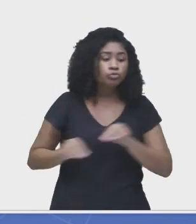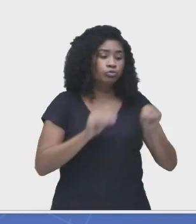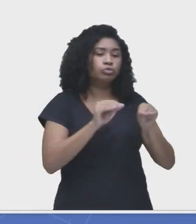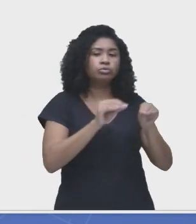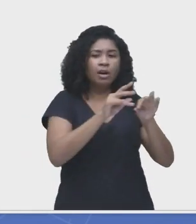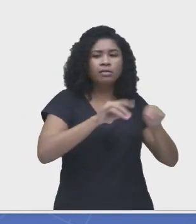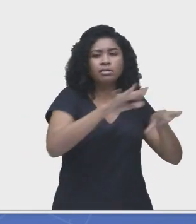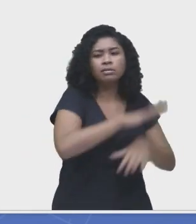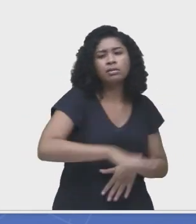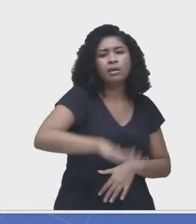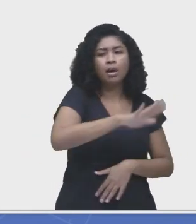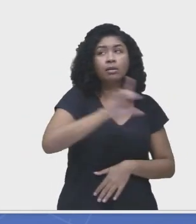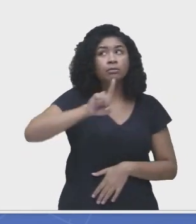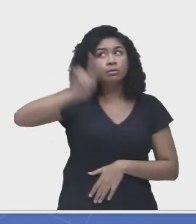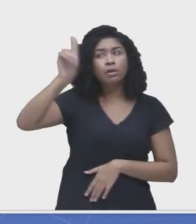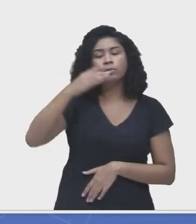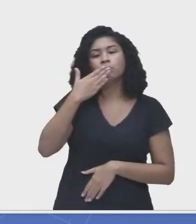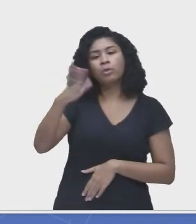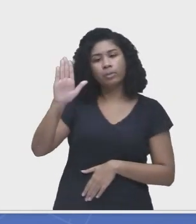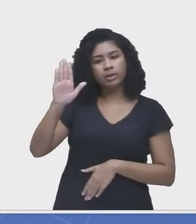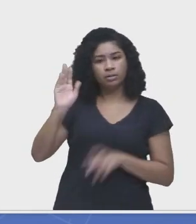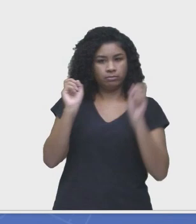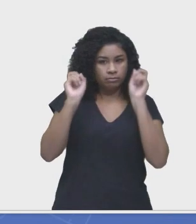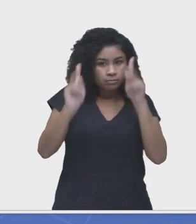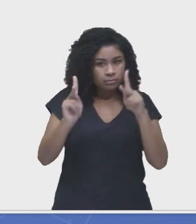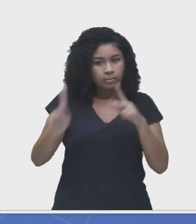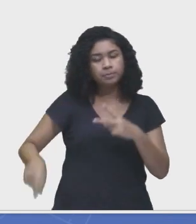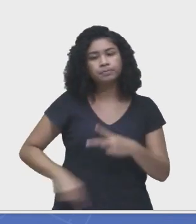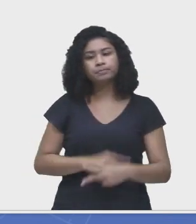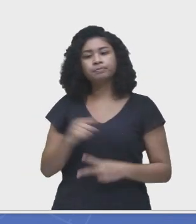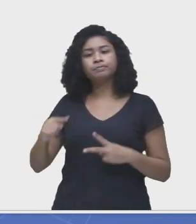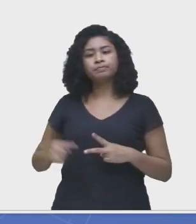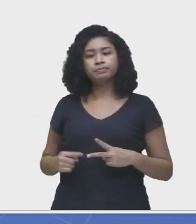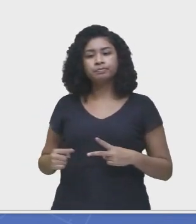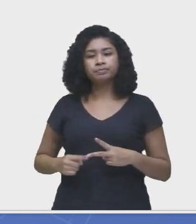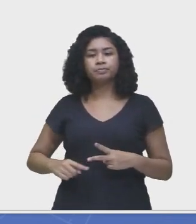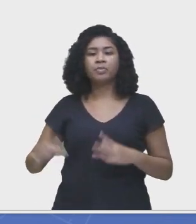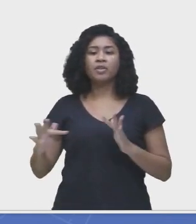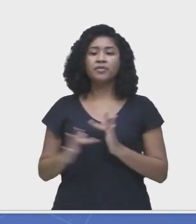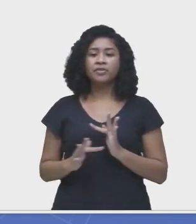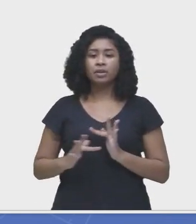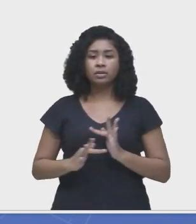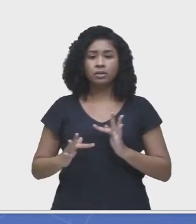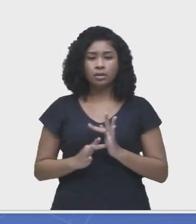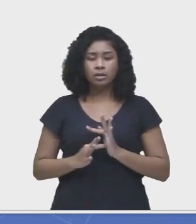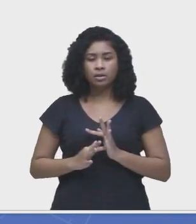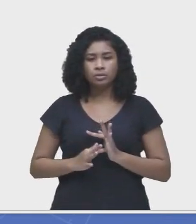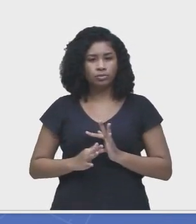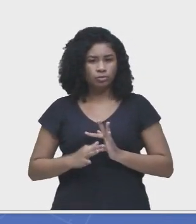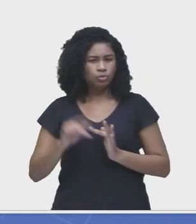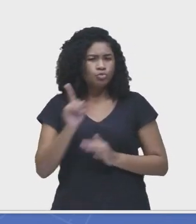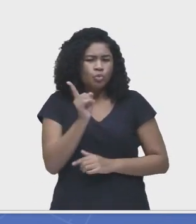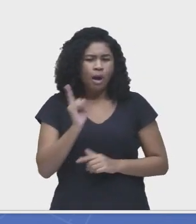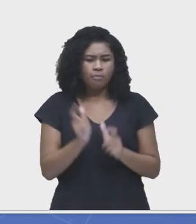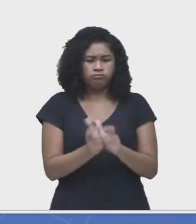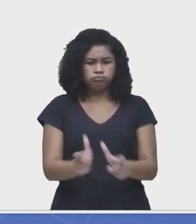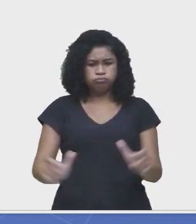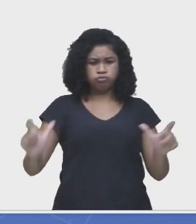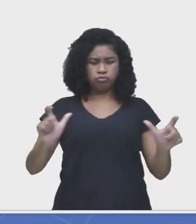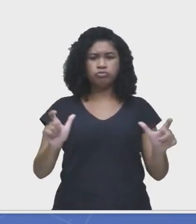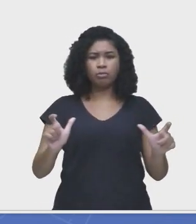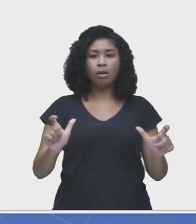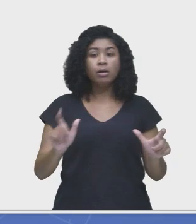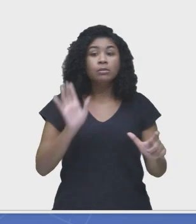Terra Prometida. Foquem aí. Temos aí os fenícios. Eles não eram propriamente um império, mas estavam alocados